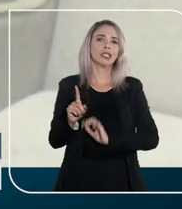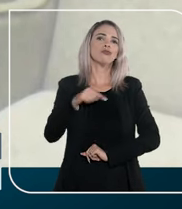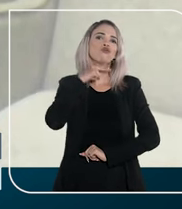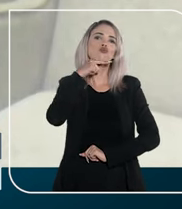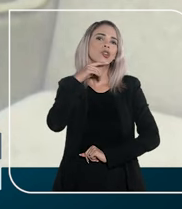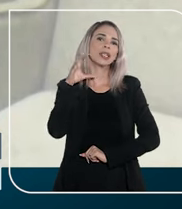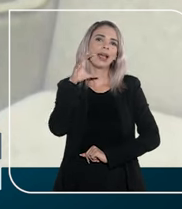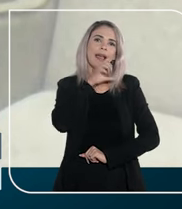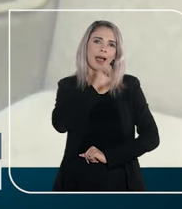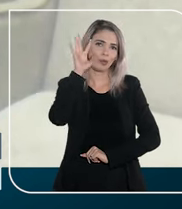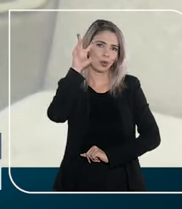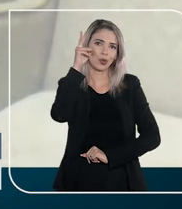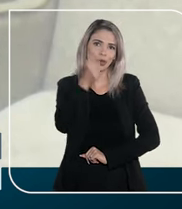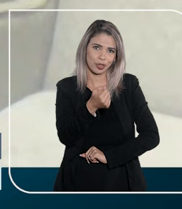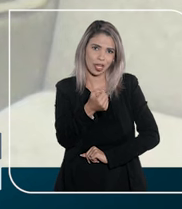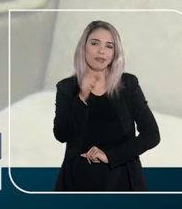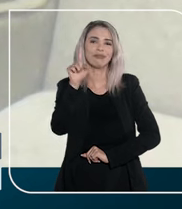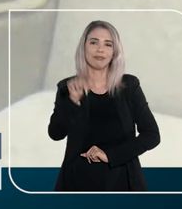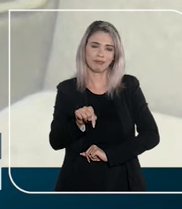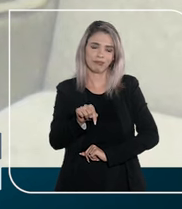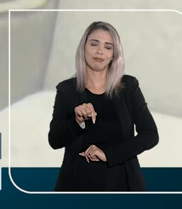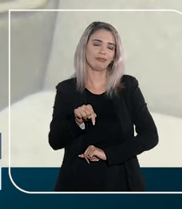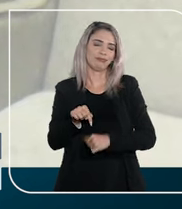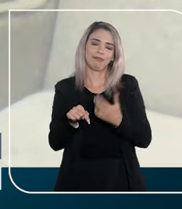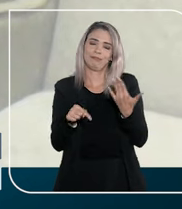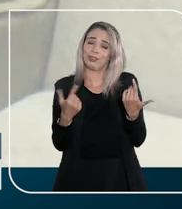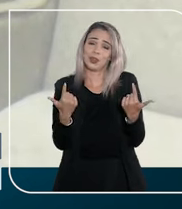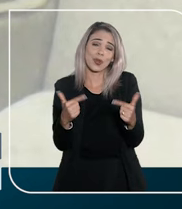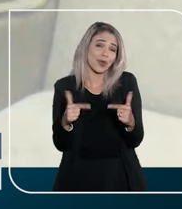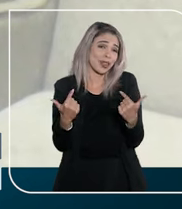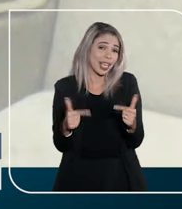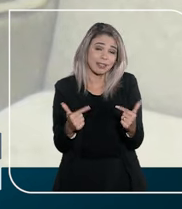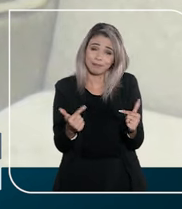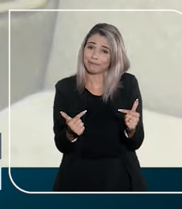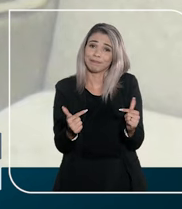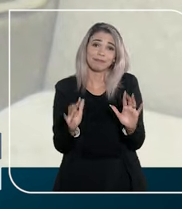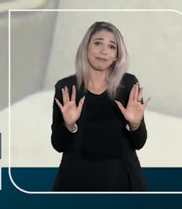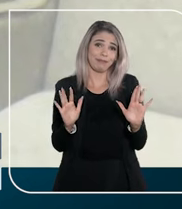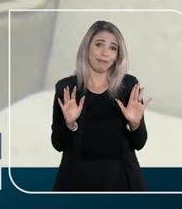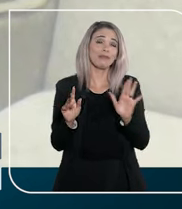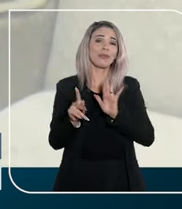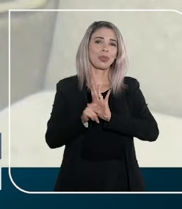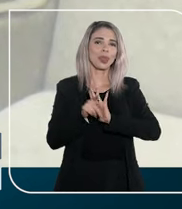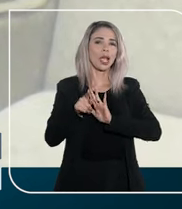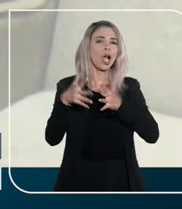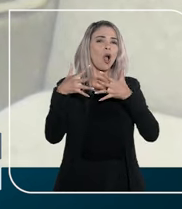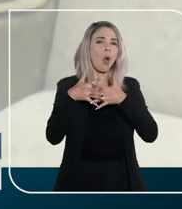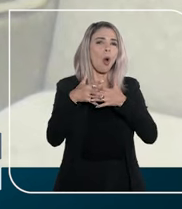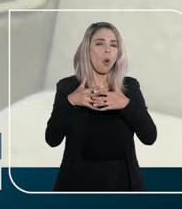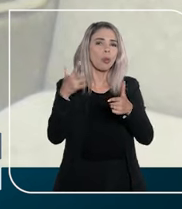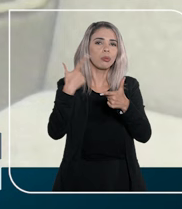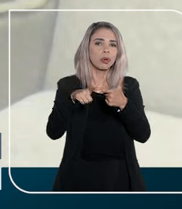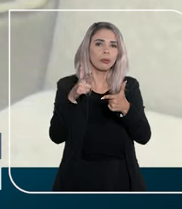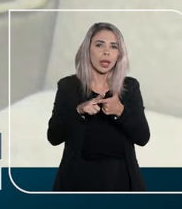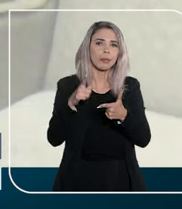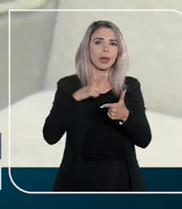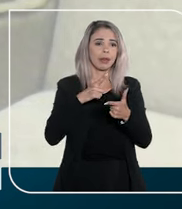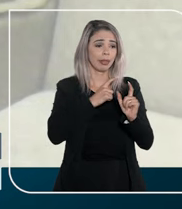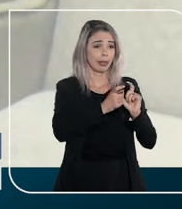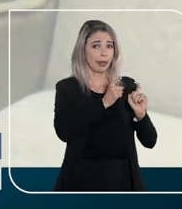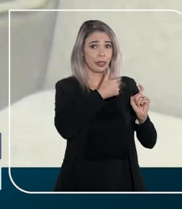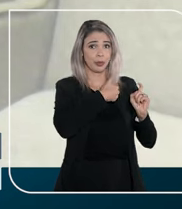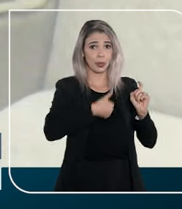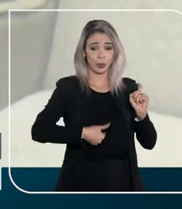que muitas vezes se espera e não dá uma solução ágil a essas controvérsias que se estabelecem entre a administração pública e